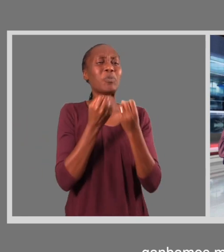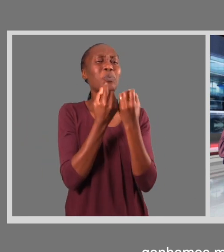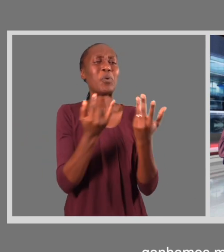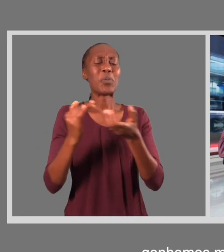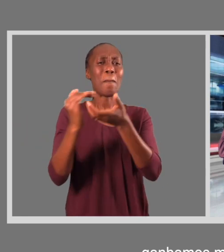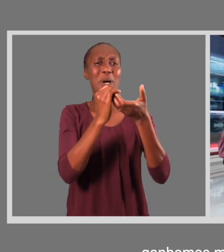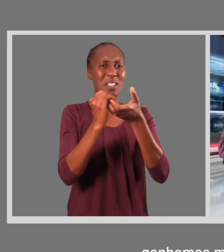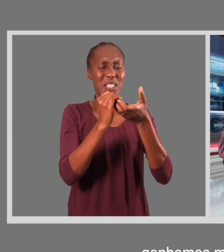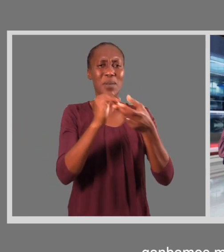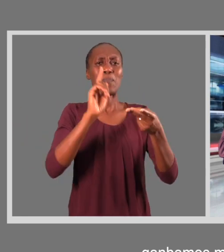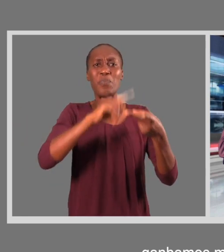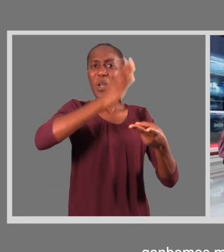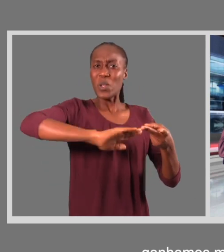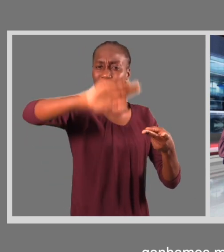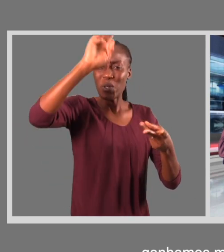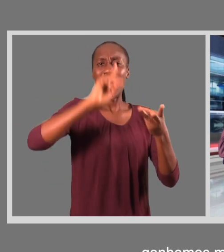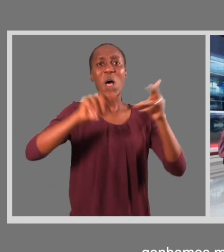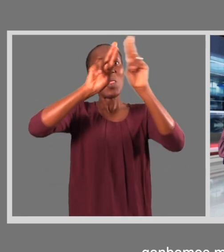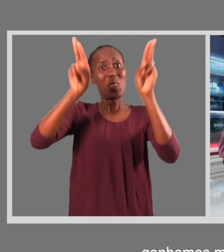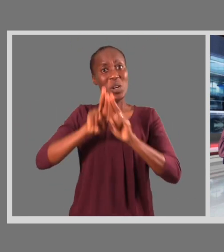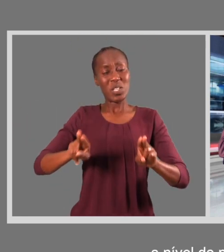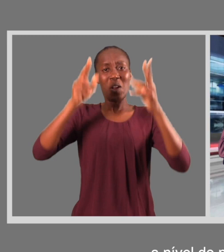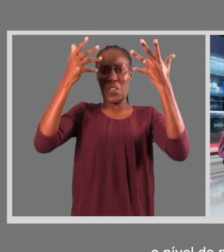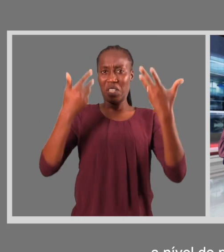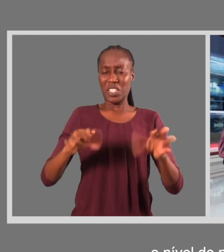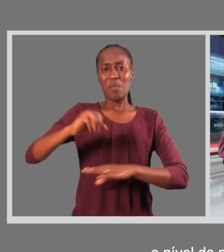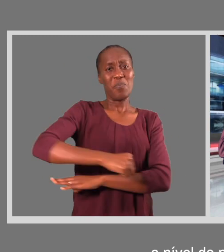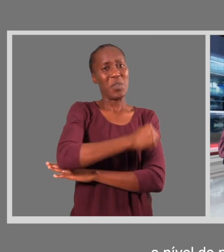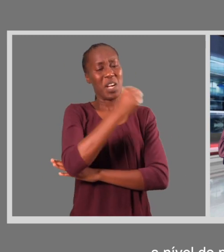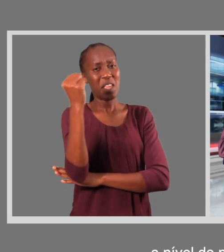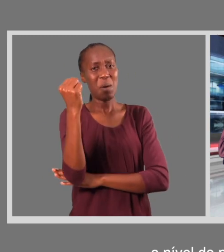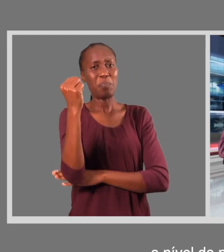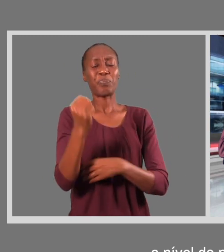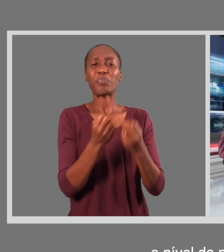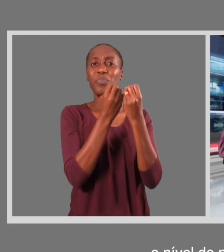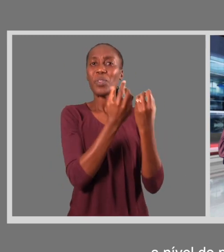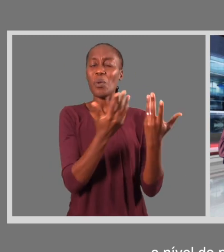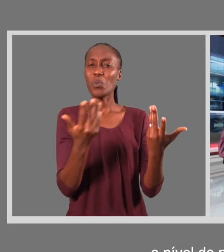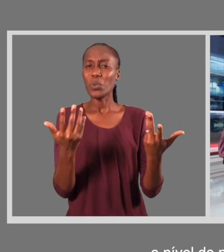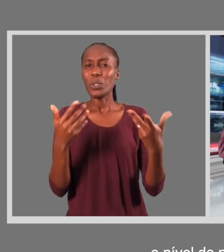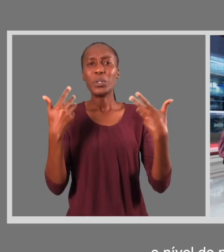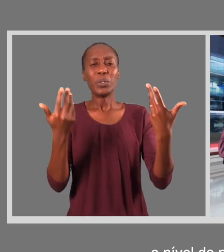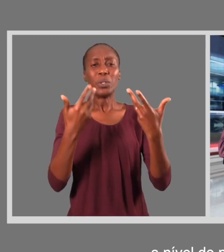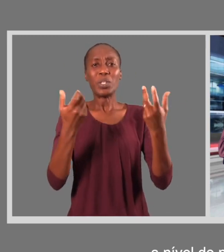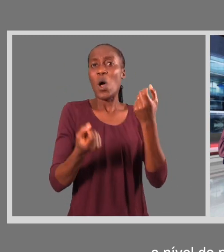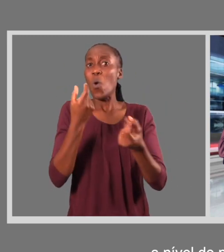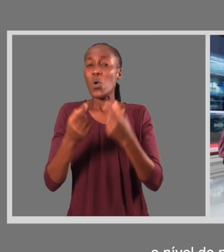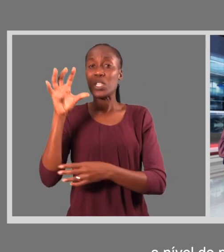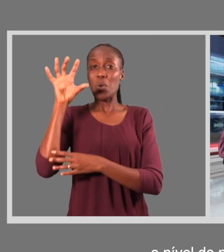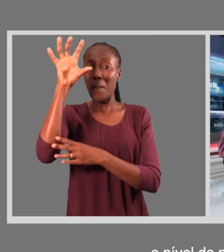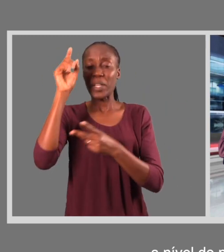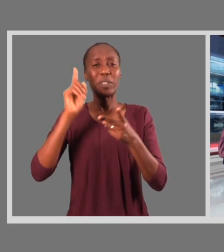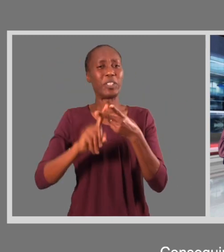nacionais e internacionais, ganhamos credibilidade ao nível do próprio país, ao nível do